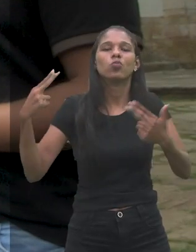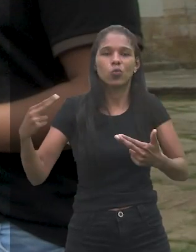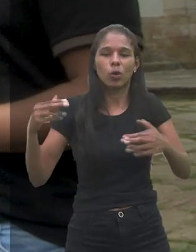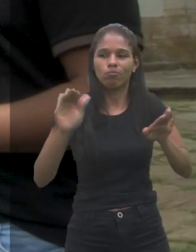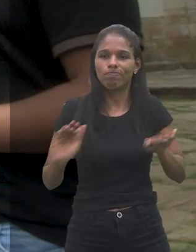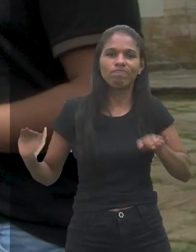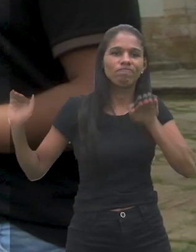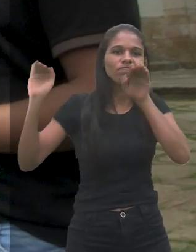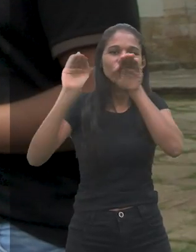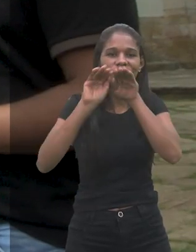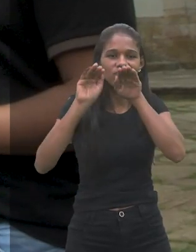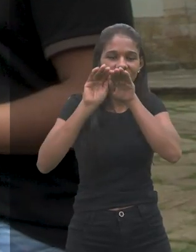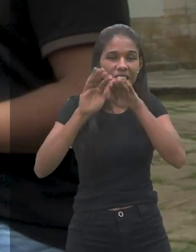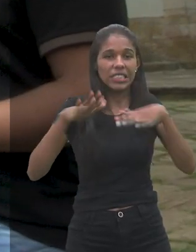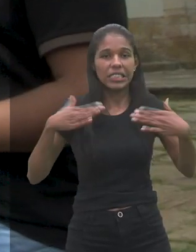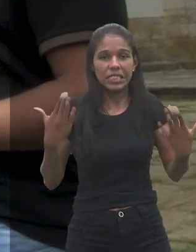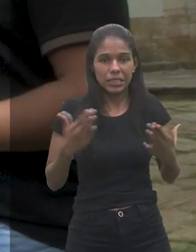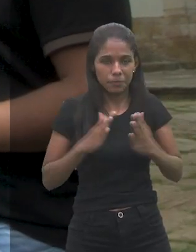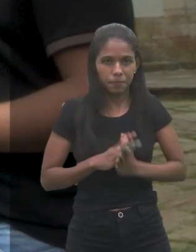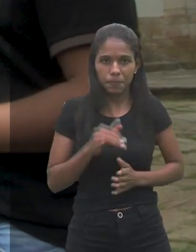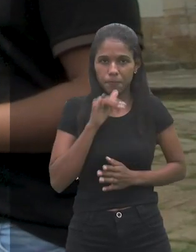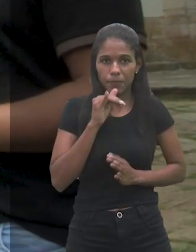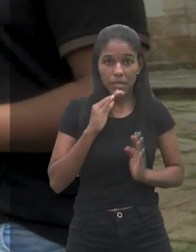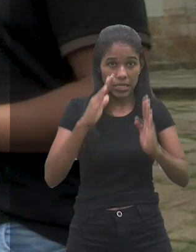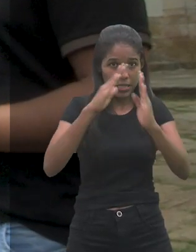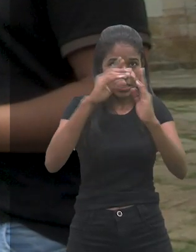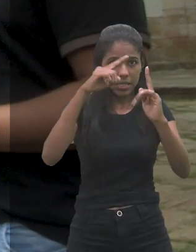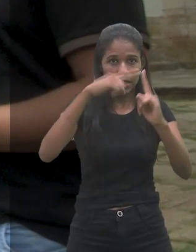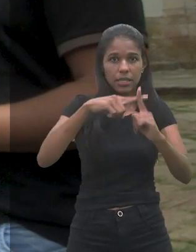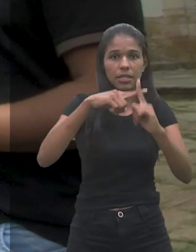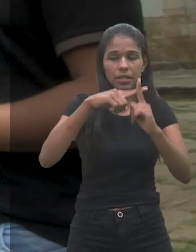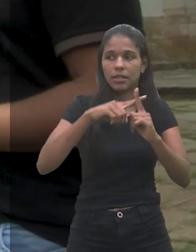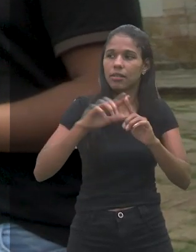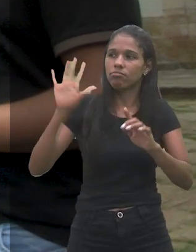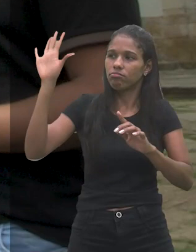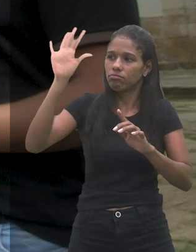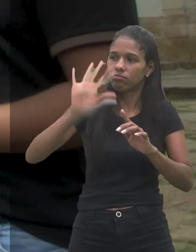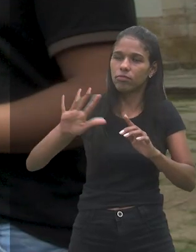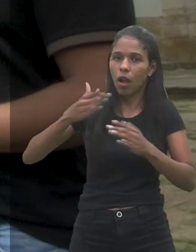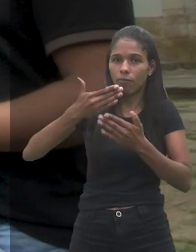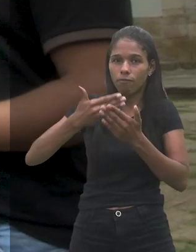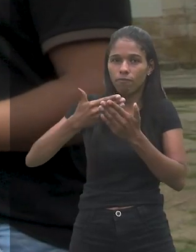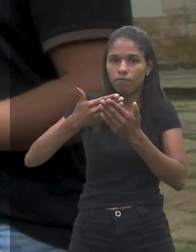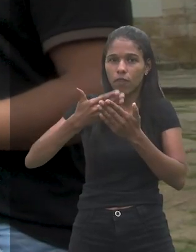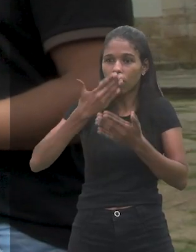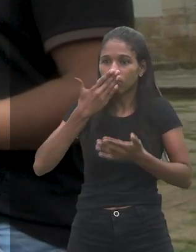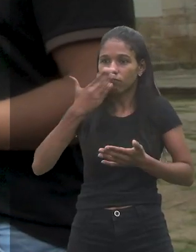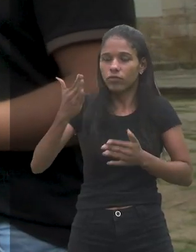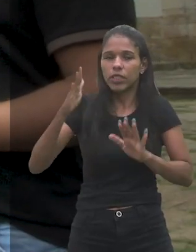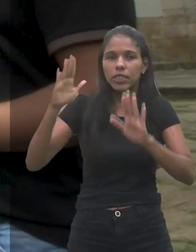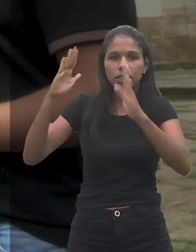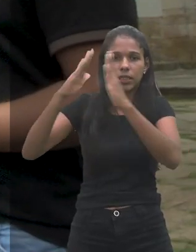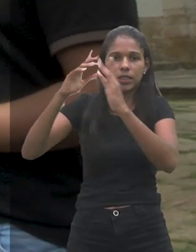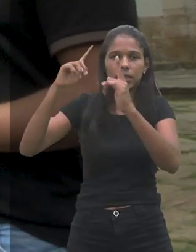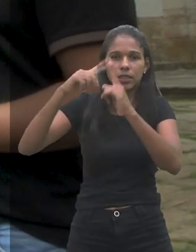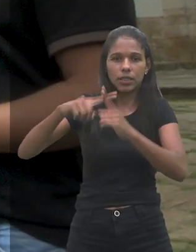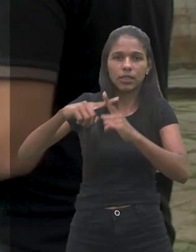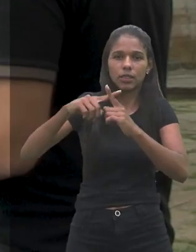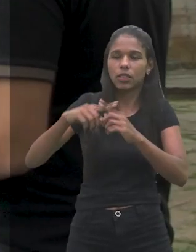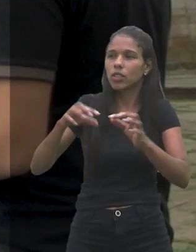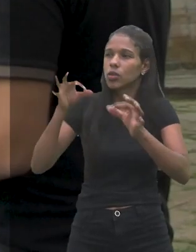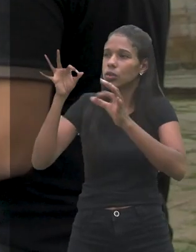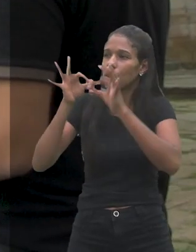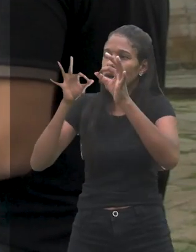A fachada da igreja nos remete ao período militar, uma parte da Irmandade era militares, advogados, intelectuais e